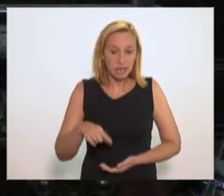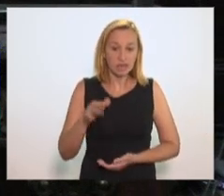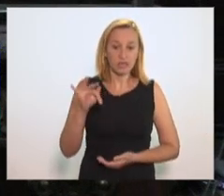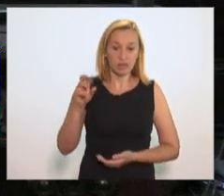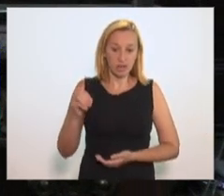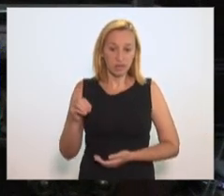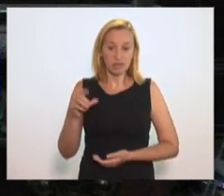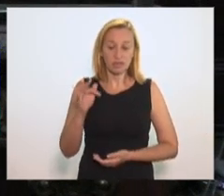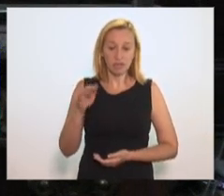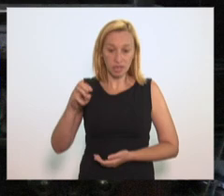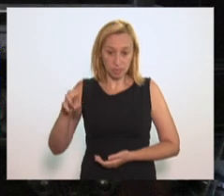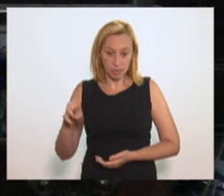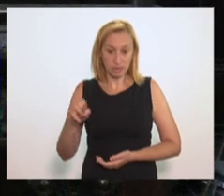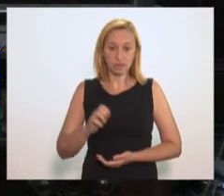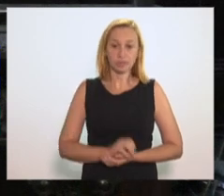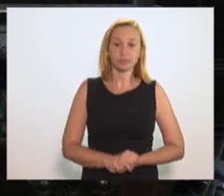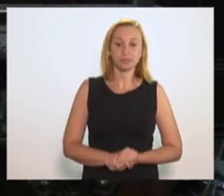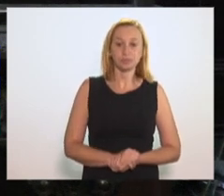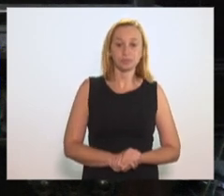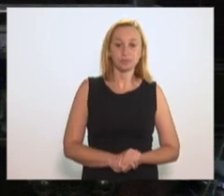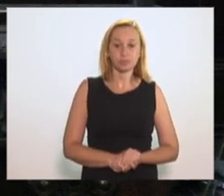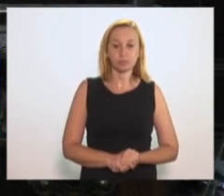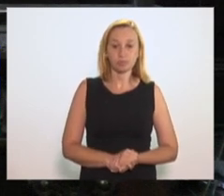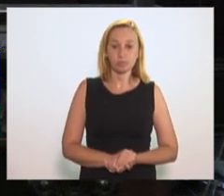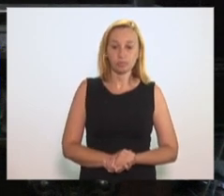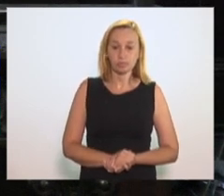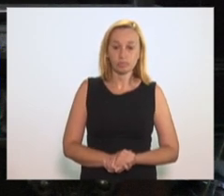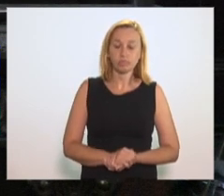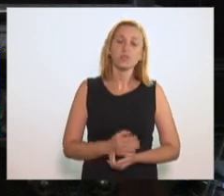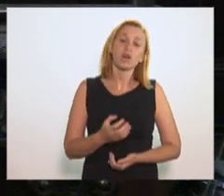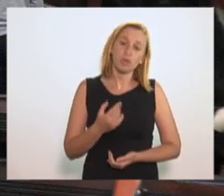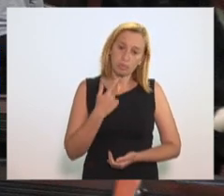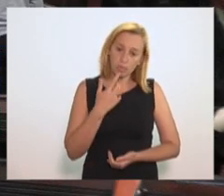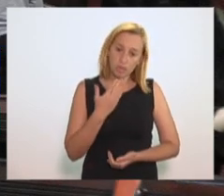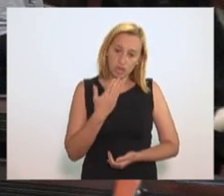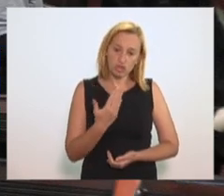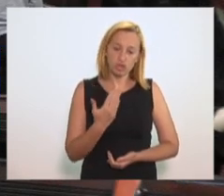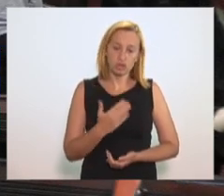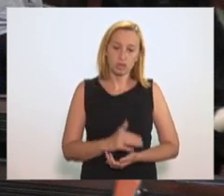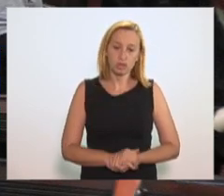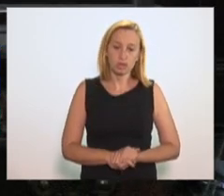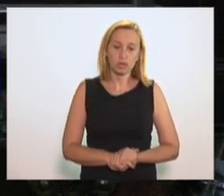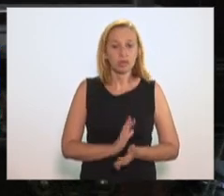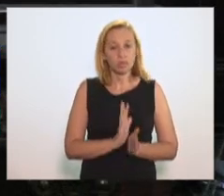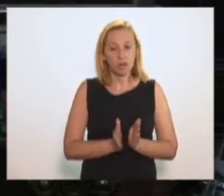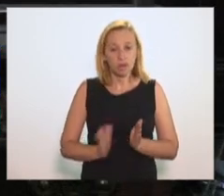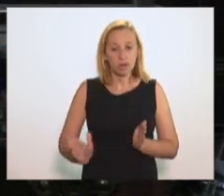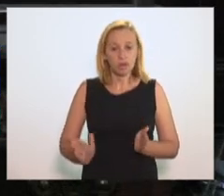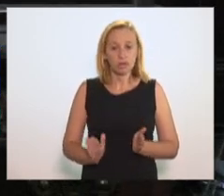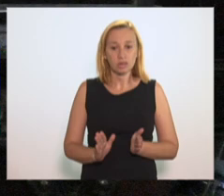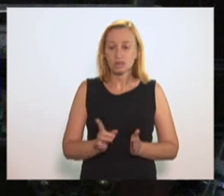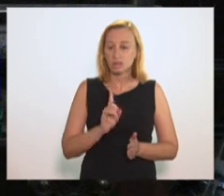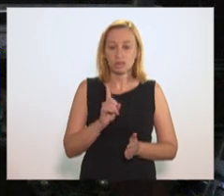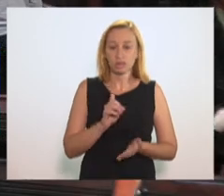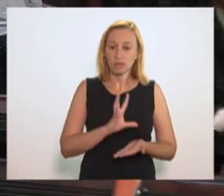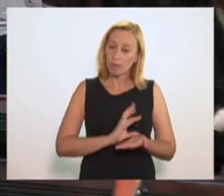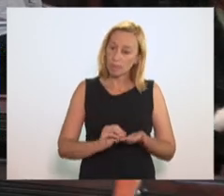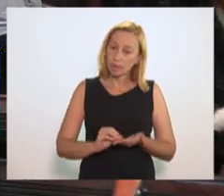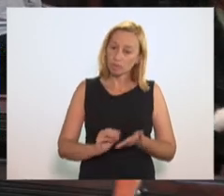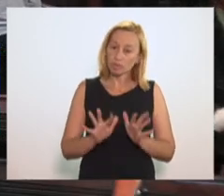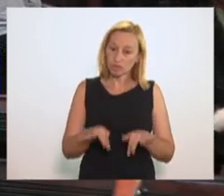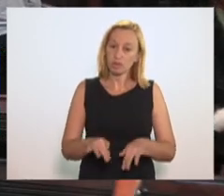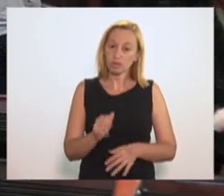Felipe Enchor não presidente tinha pedido um pela ordem pela ordem o final da pauta tá bom